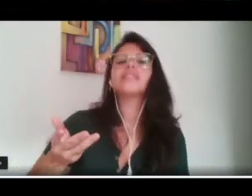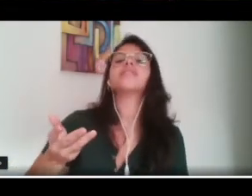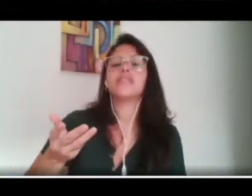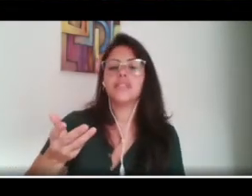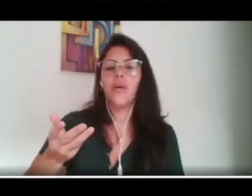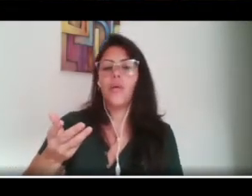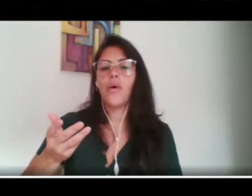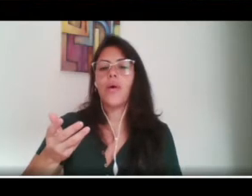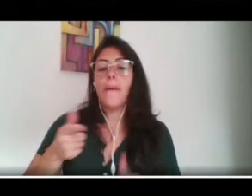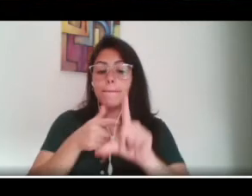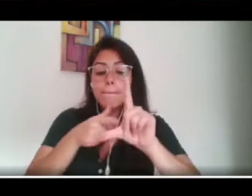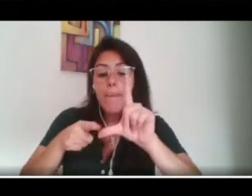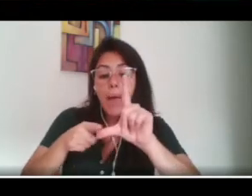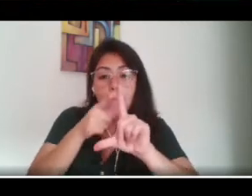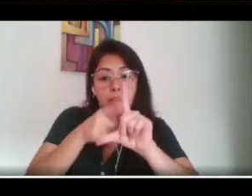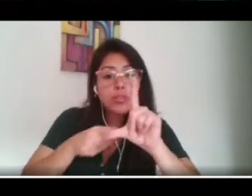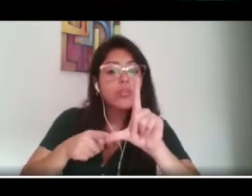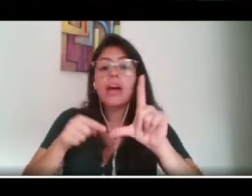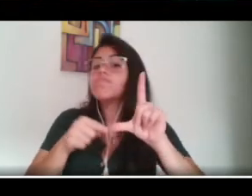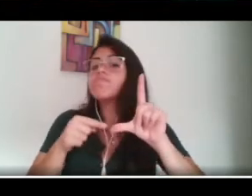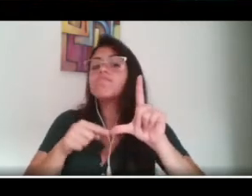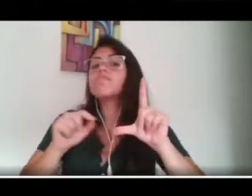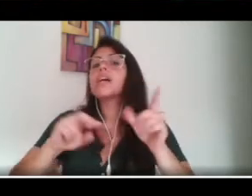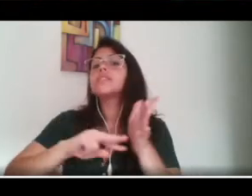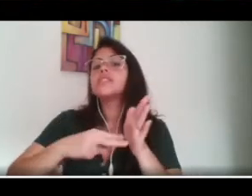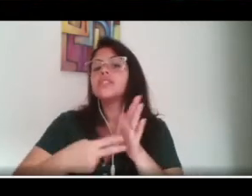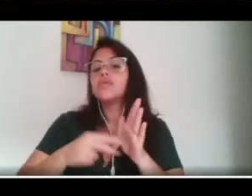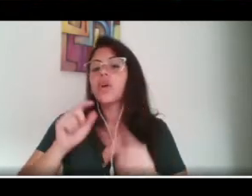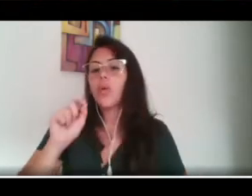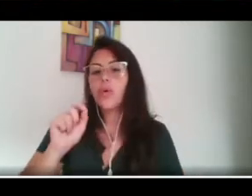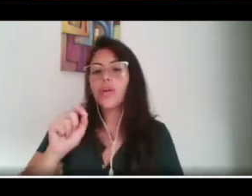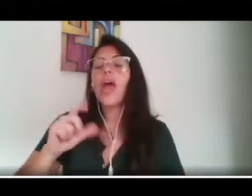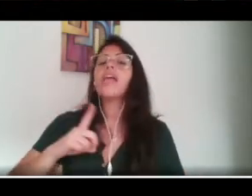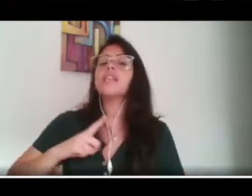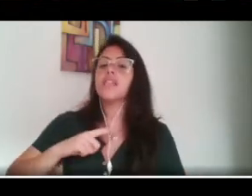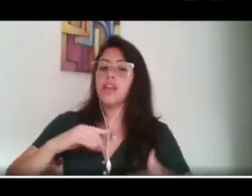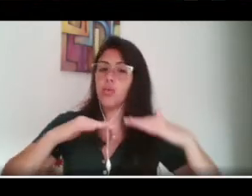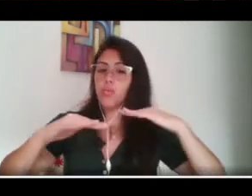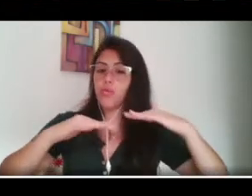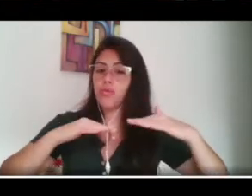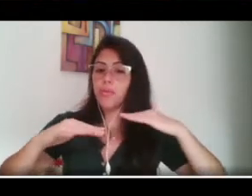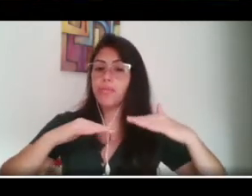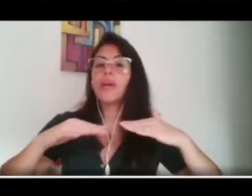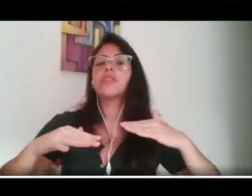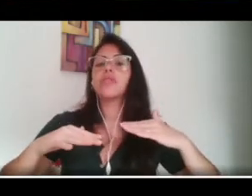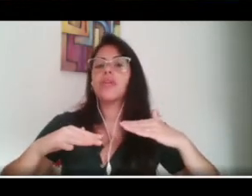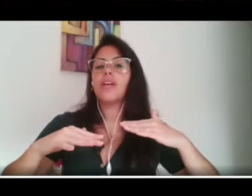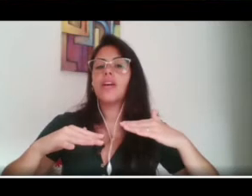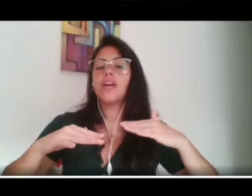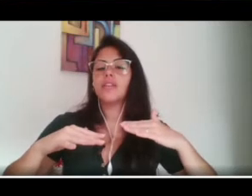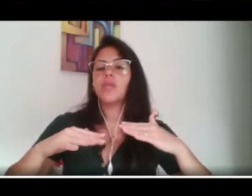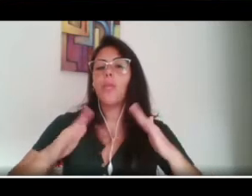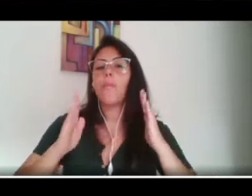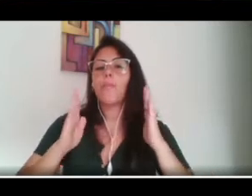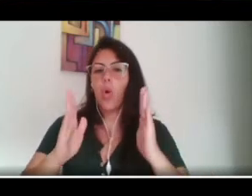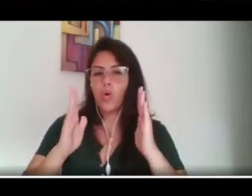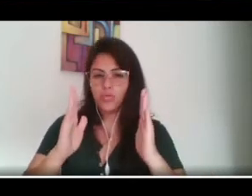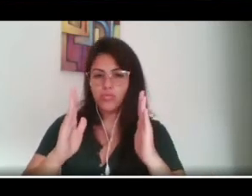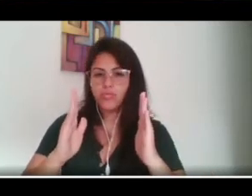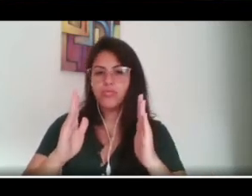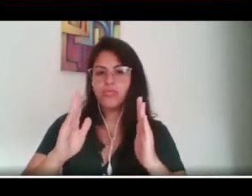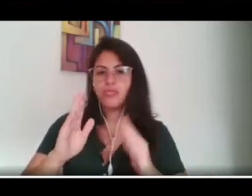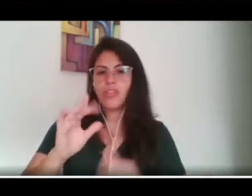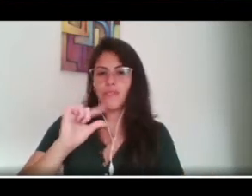está num movimento em que o módulo da velocidade é constante, não é isso?